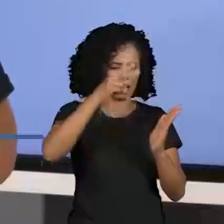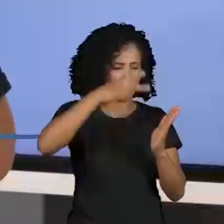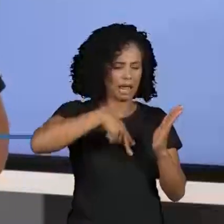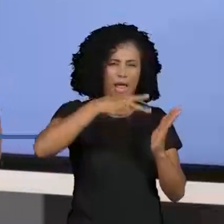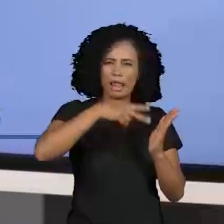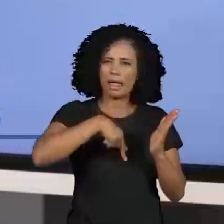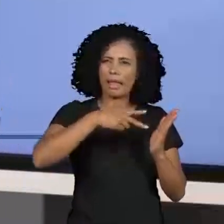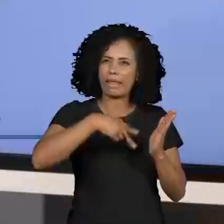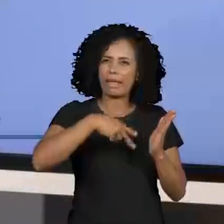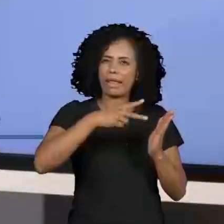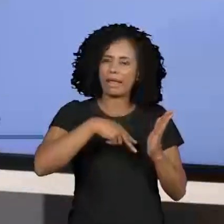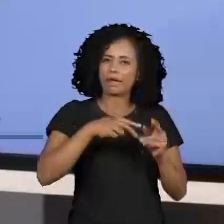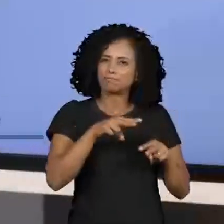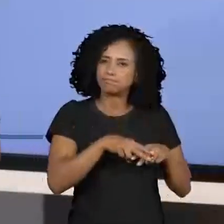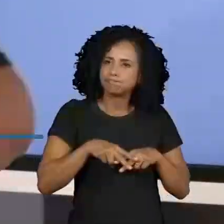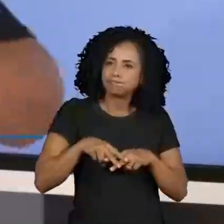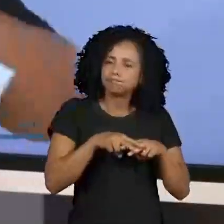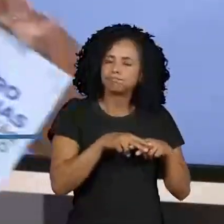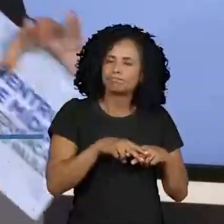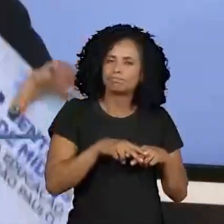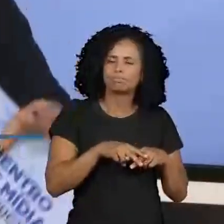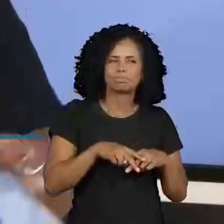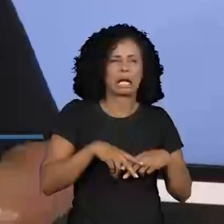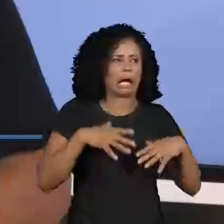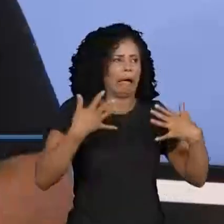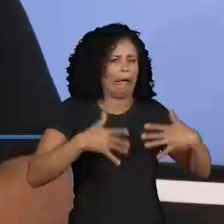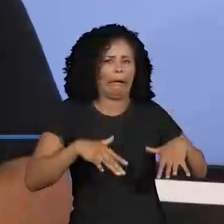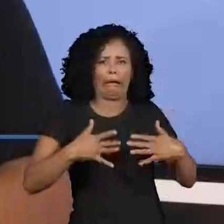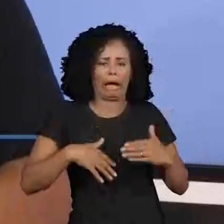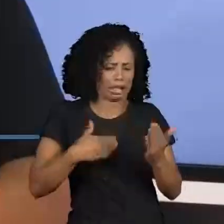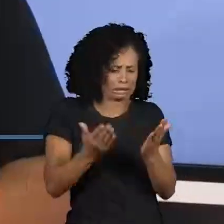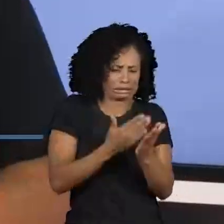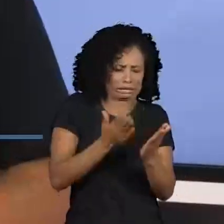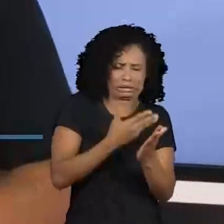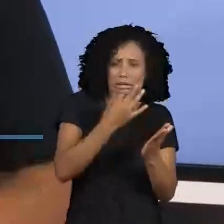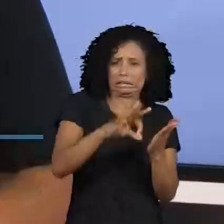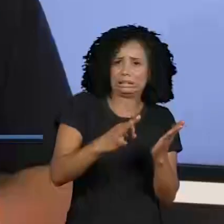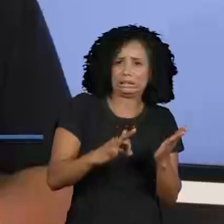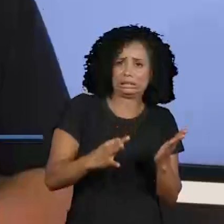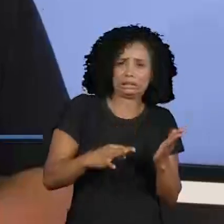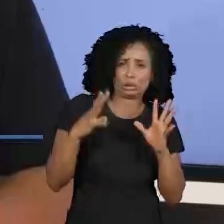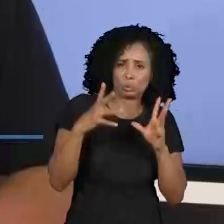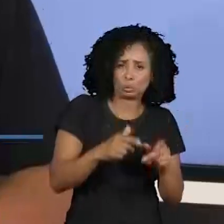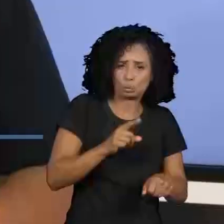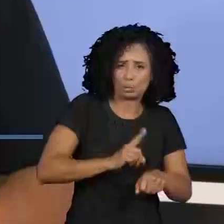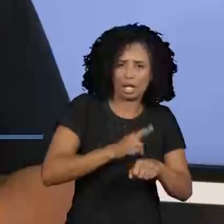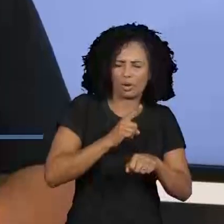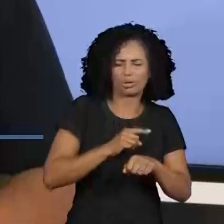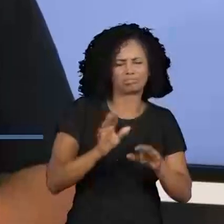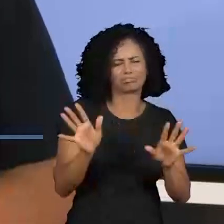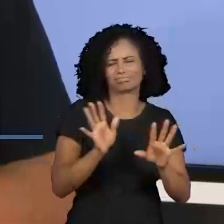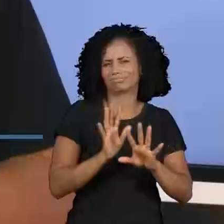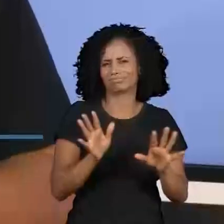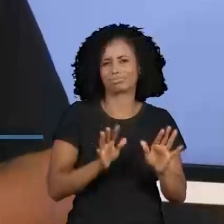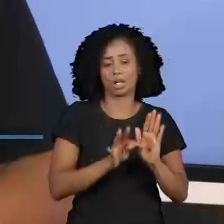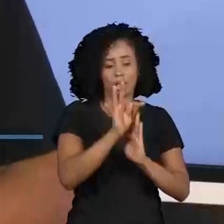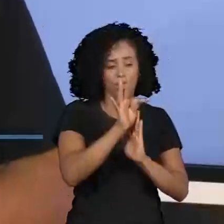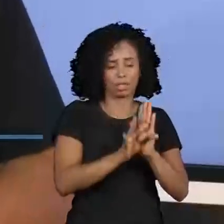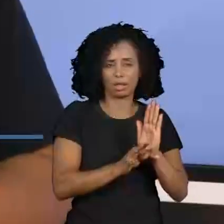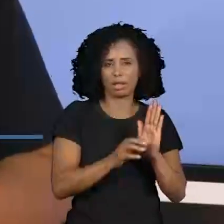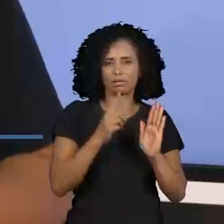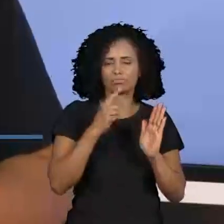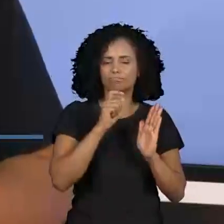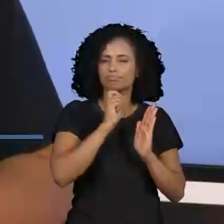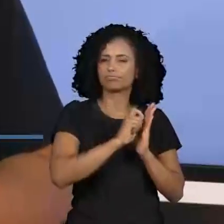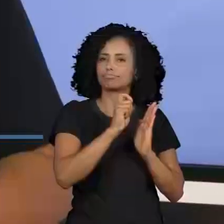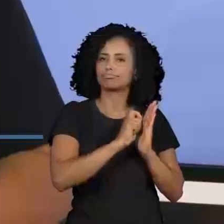então não precisa se desesperar para tentar corrigir tudo quando você acaba uma produção de texto você